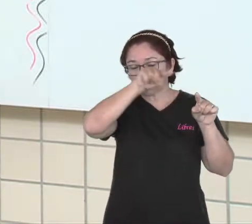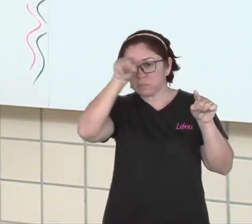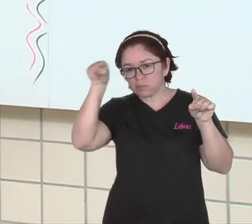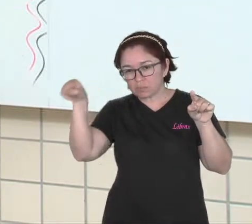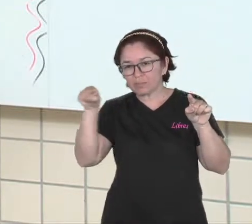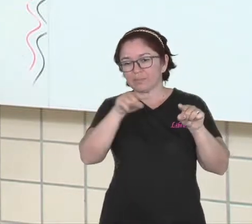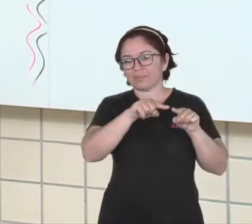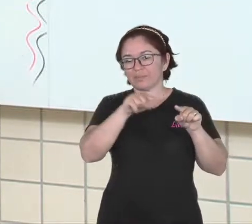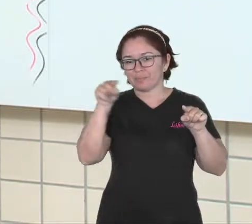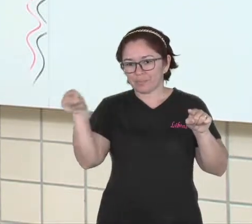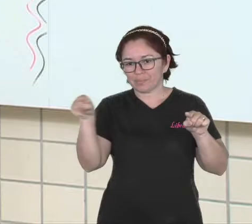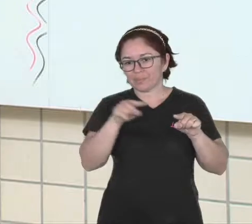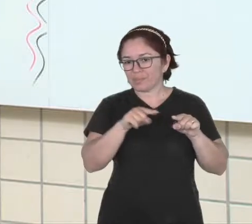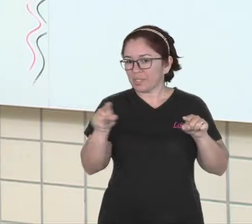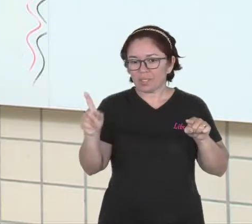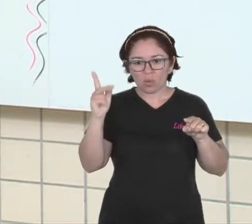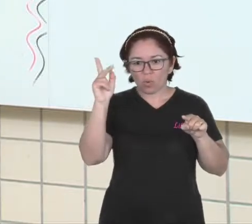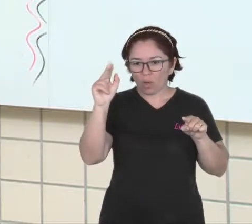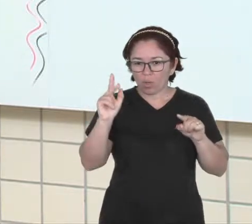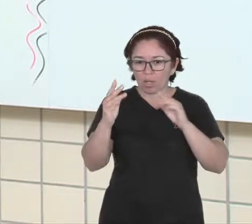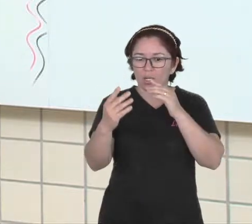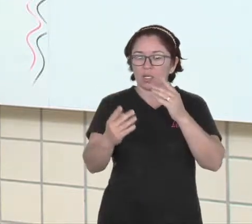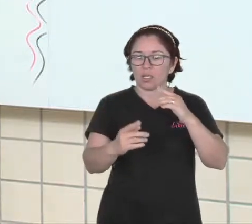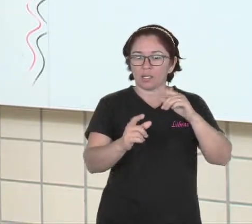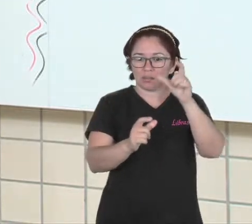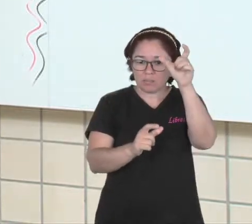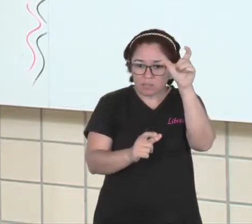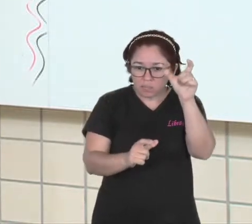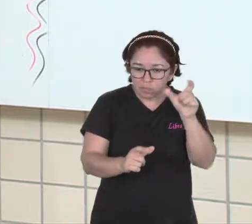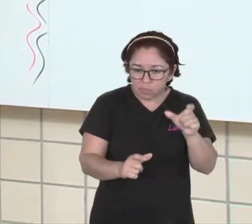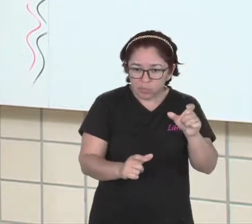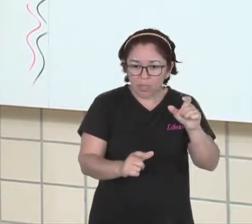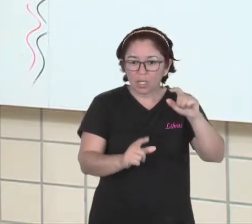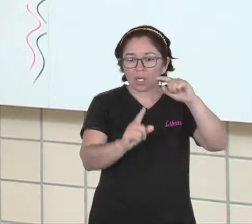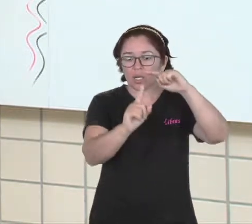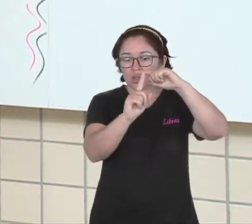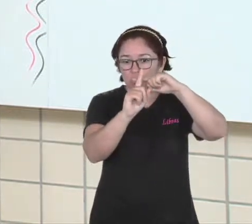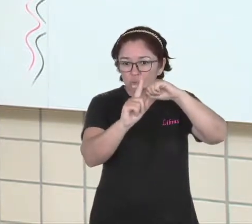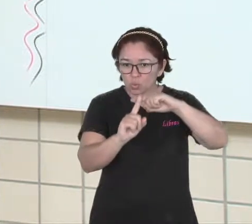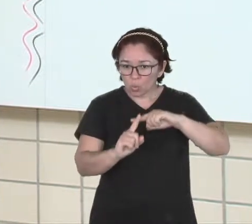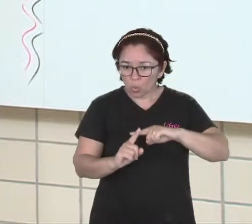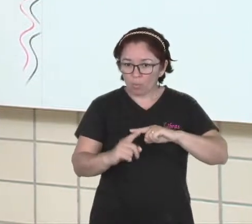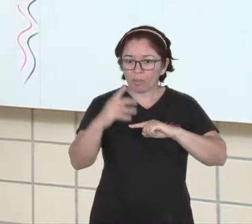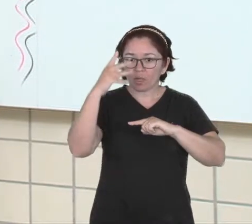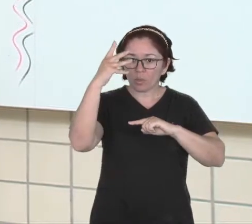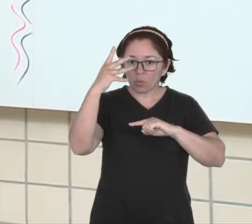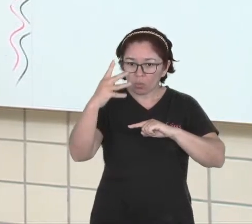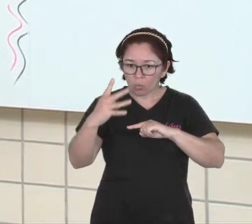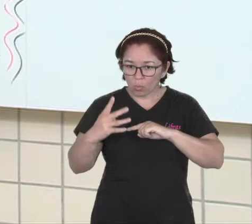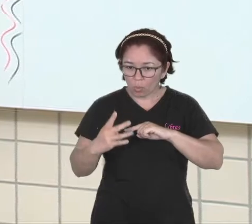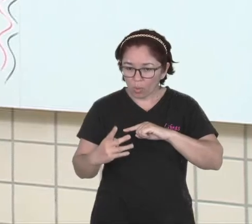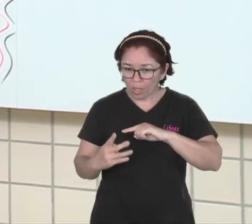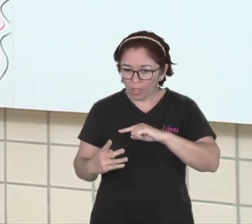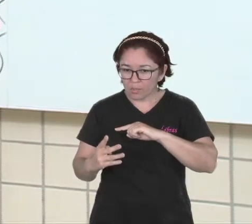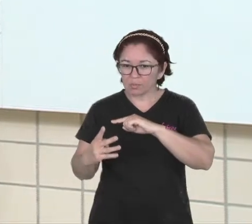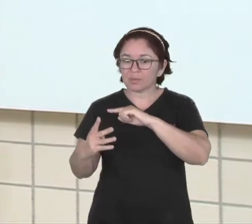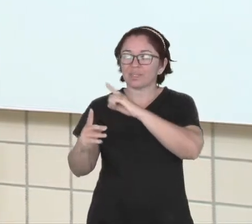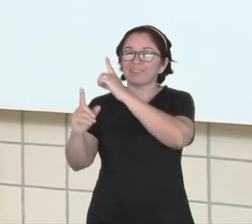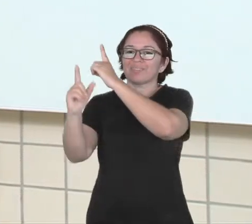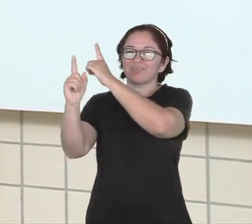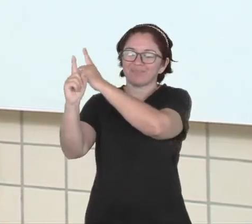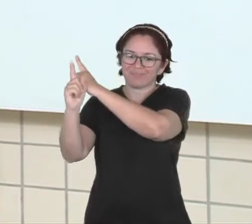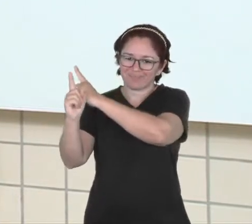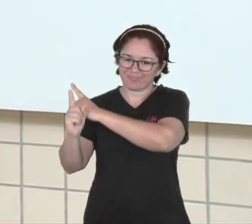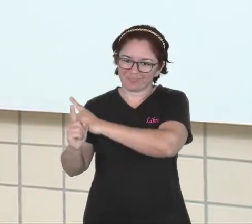6, o 3 ao 7 e o 4 ao 8. Então, se eu fizer aqui 4 mais o 4,